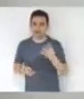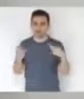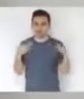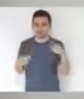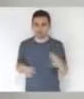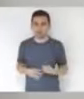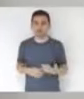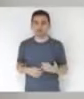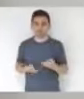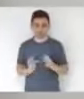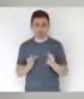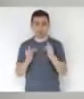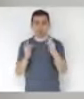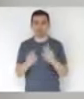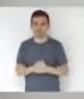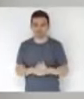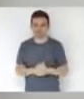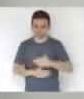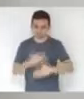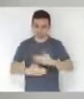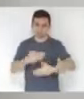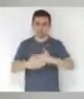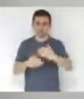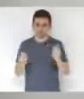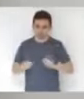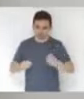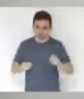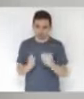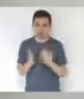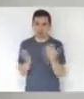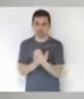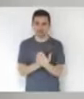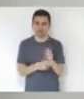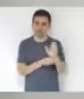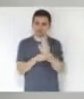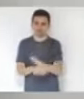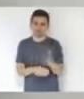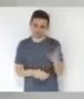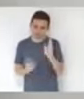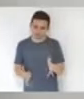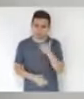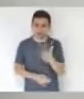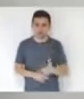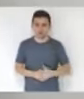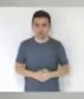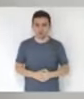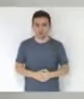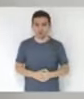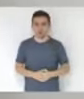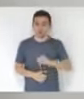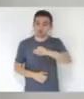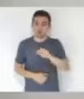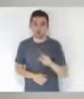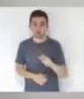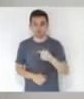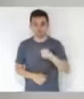educação, levando o desenvolvimento. E vai levar muito mais. E ele já falou que vai levar muito mais. E falou, em julho estarei em